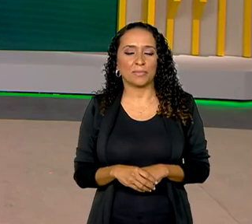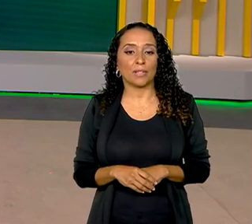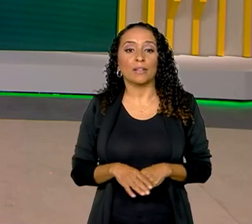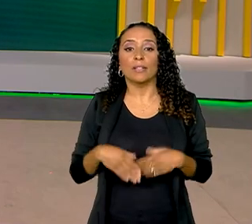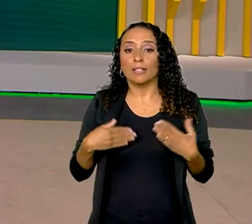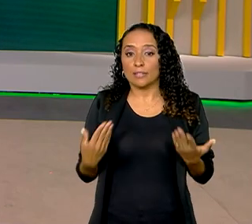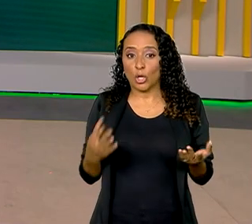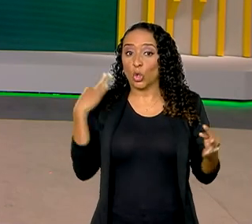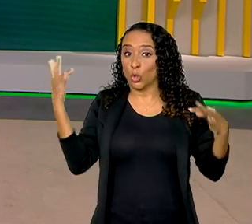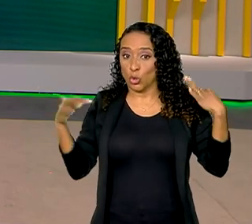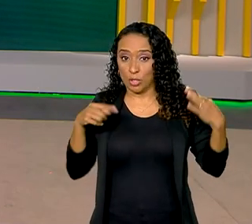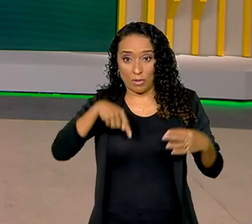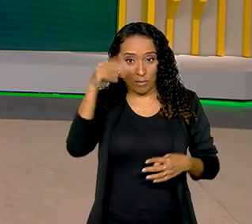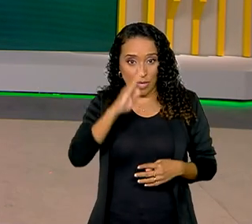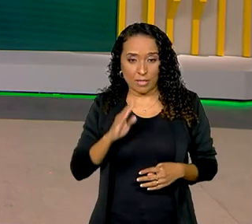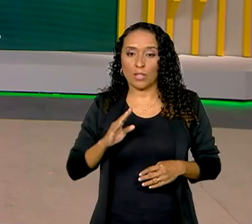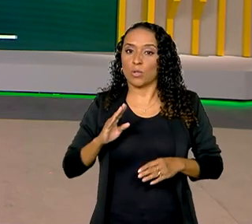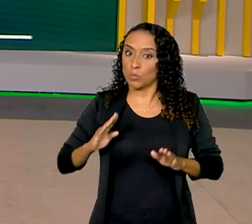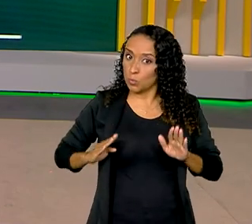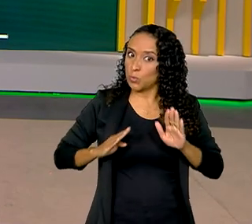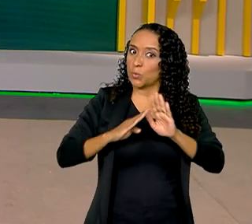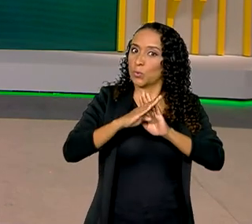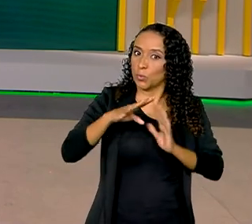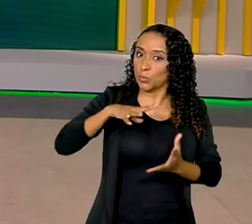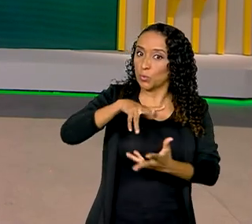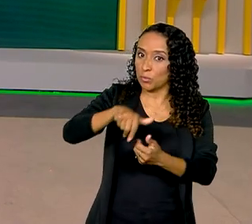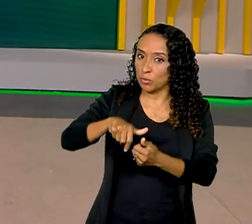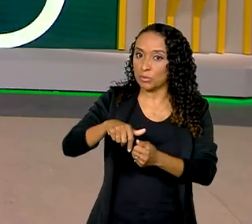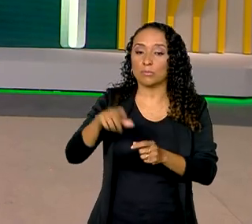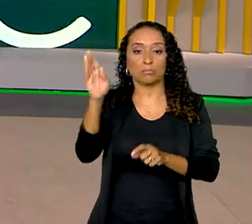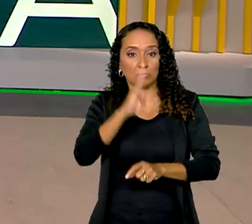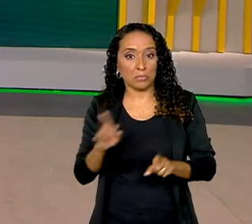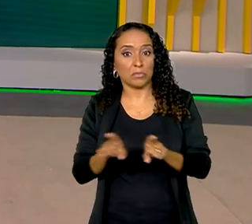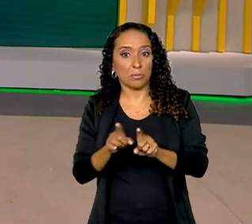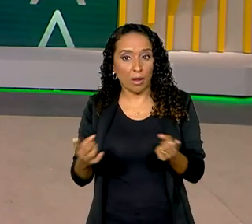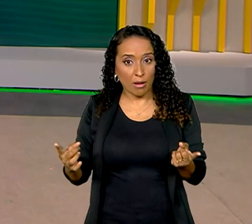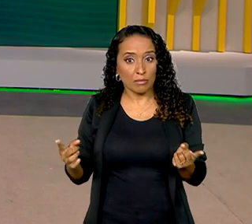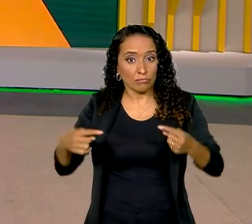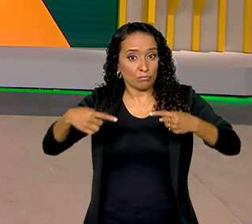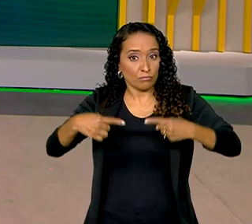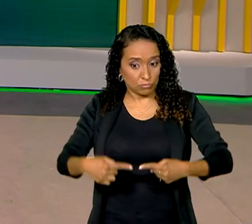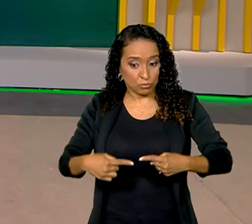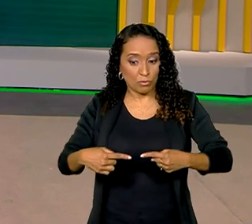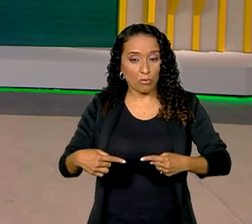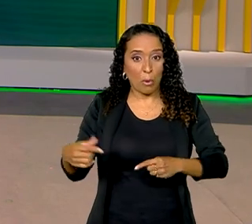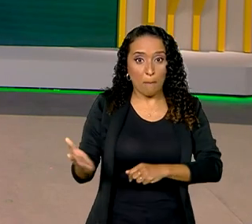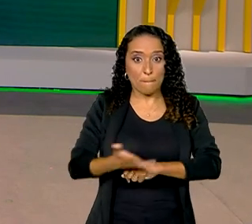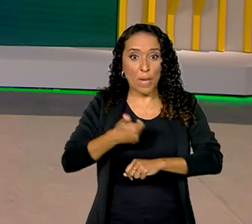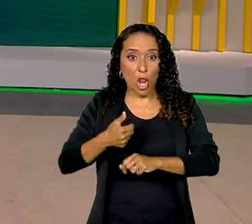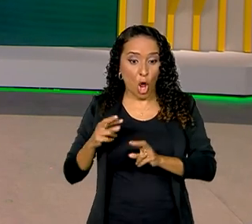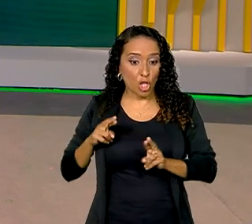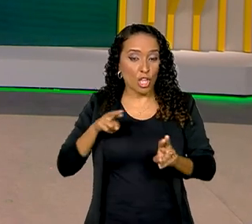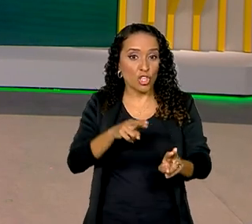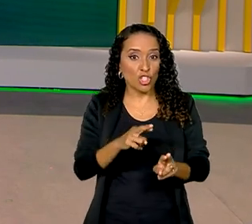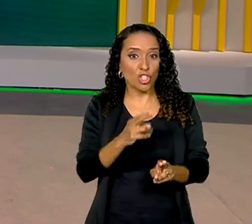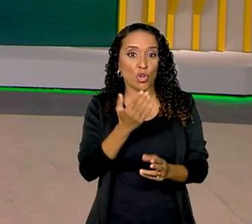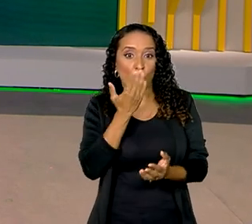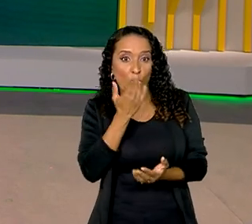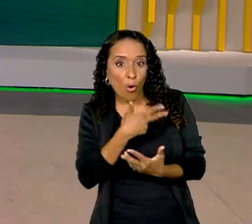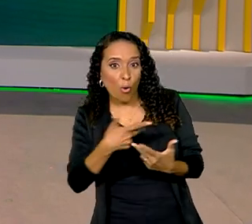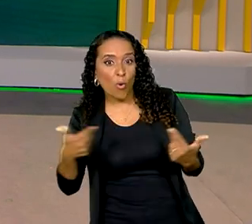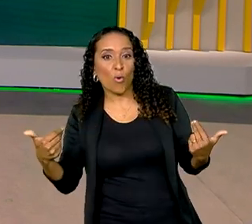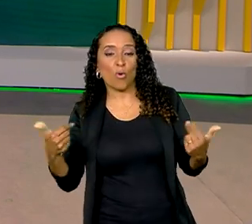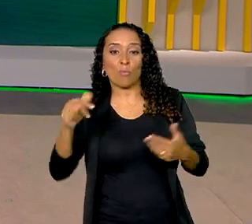e como o turismo brasileiro está em alta no mundo o país está no pário pelo título de melhor destino gastronômico da América